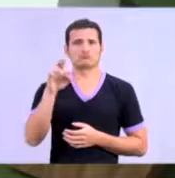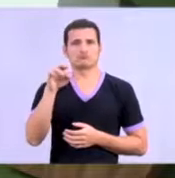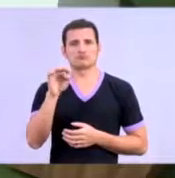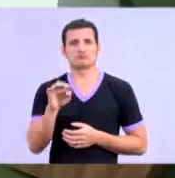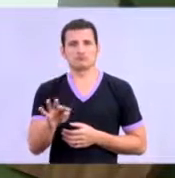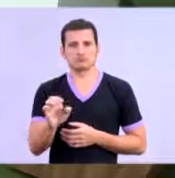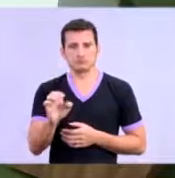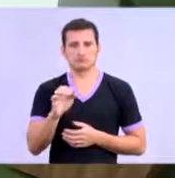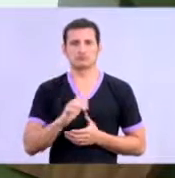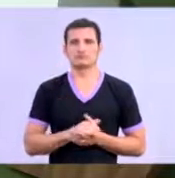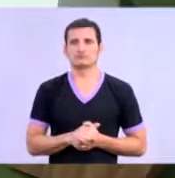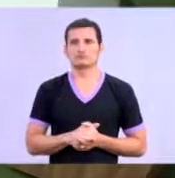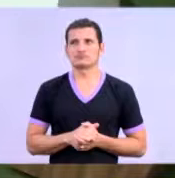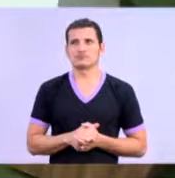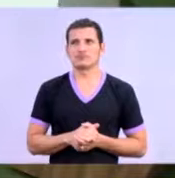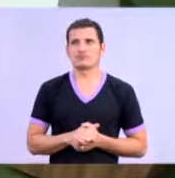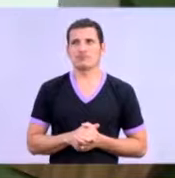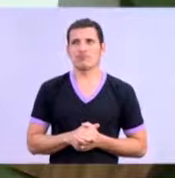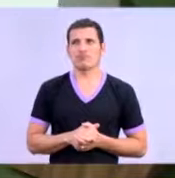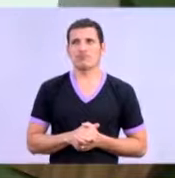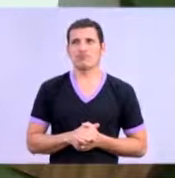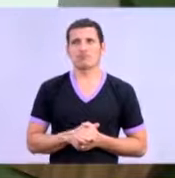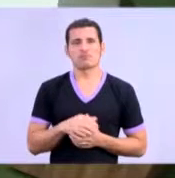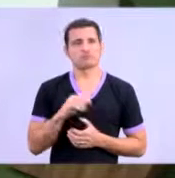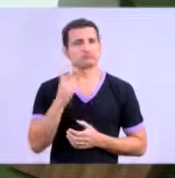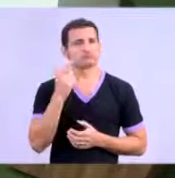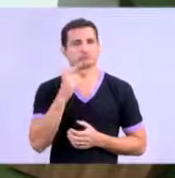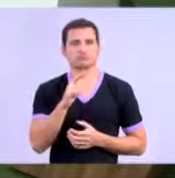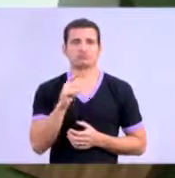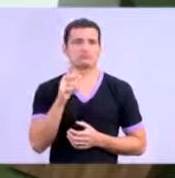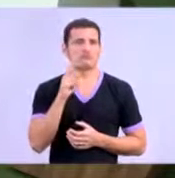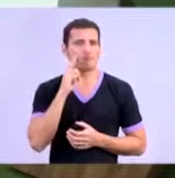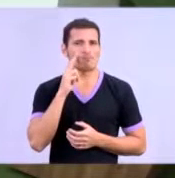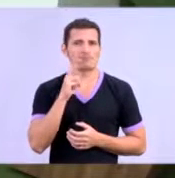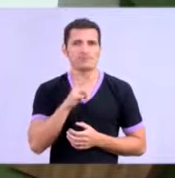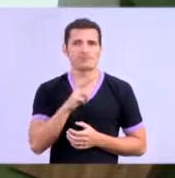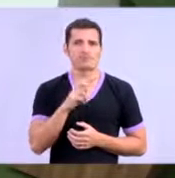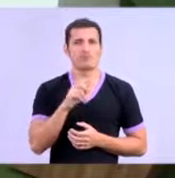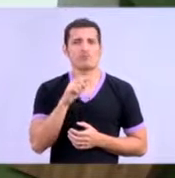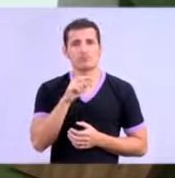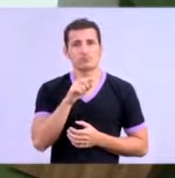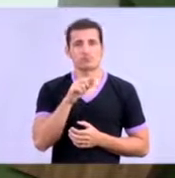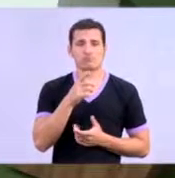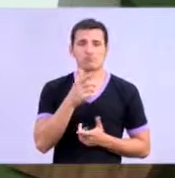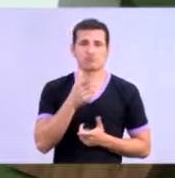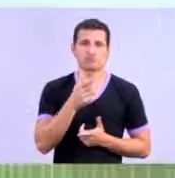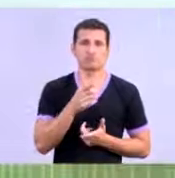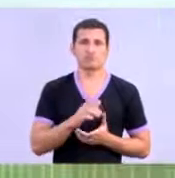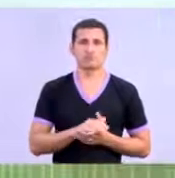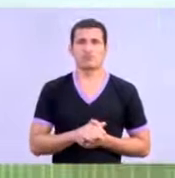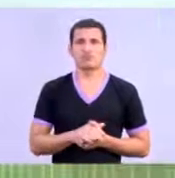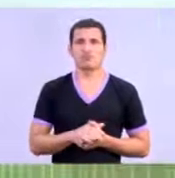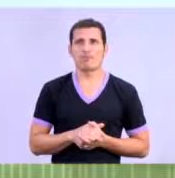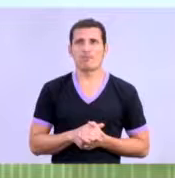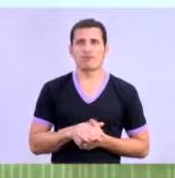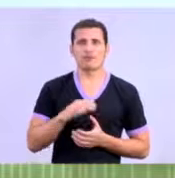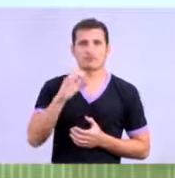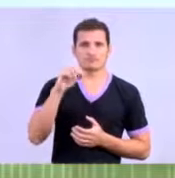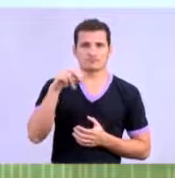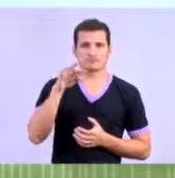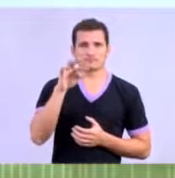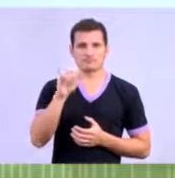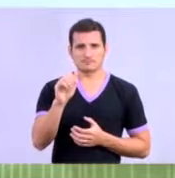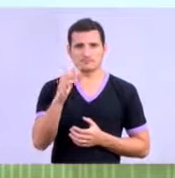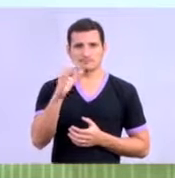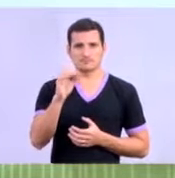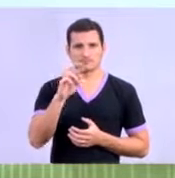É um objeto que... Não é, a gente não consegue ver. Fisicamente ele não existe. Essa é a grande sacada. Conta corrente, fisicamente ele